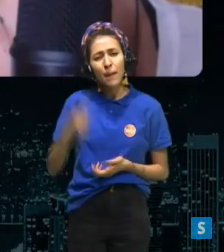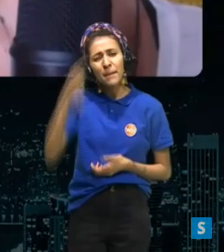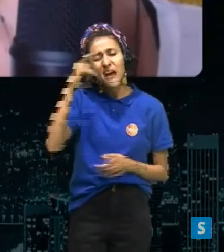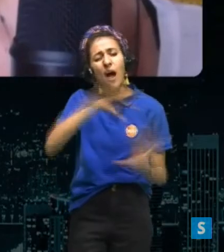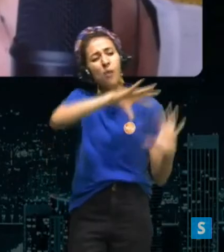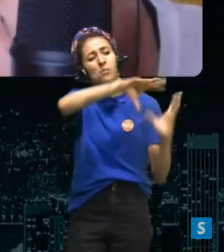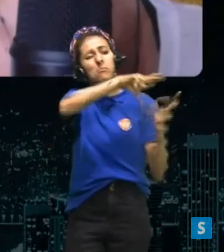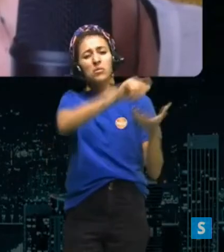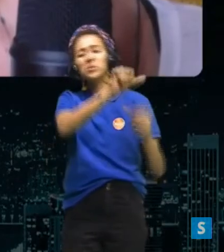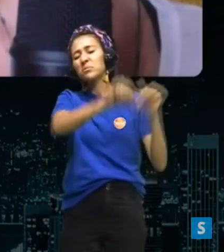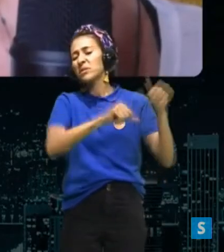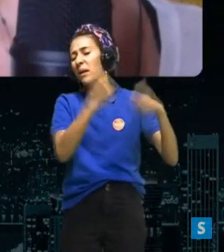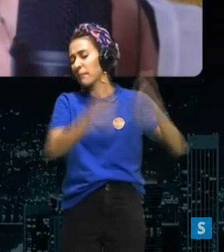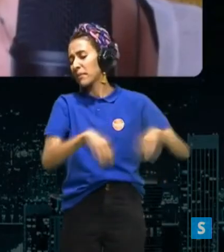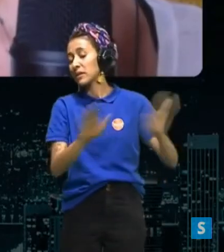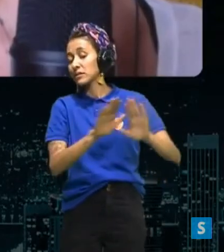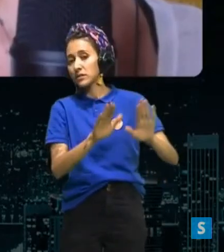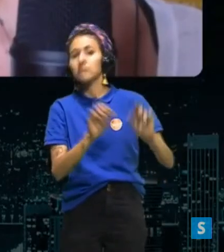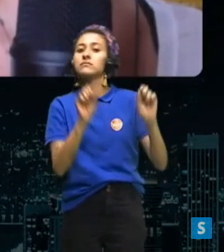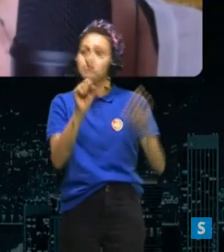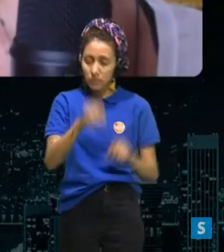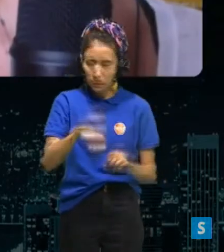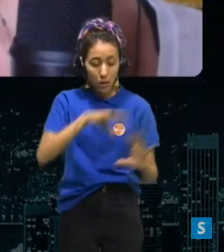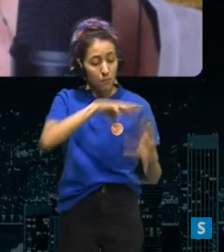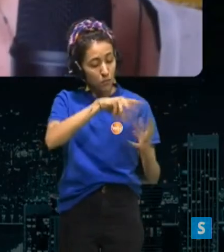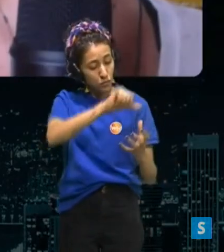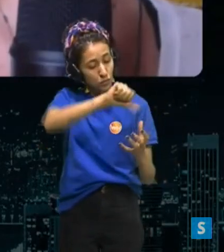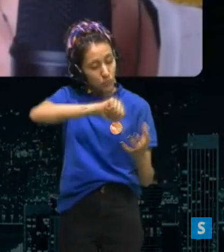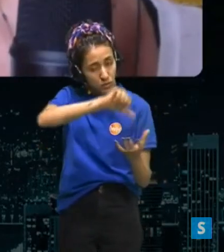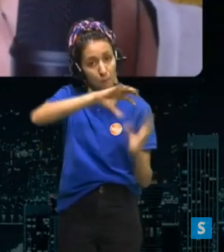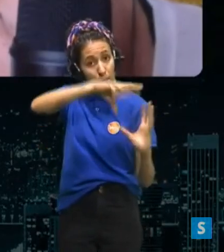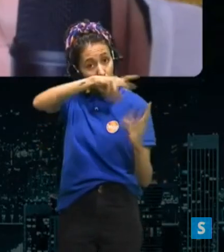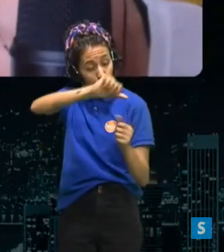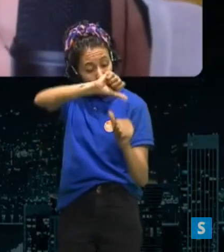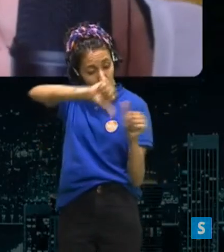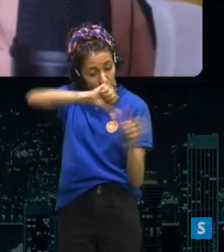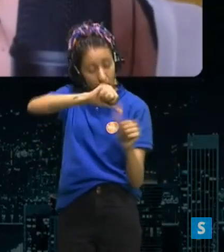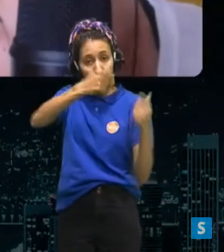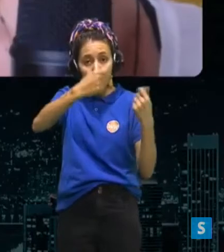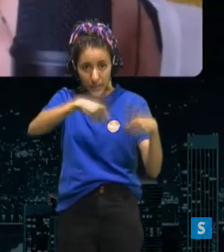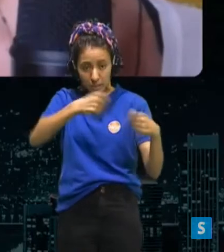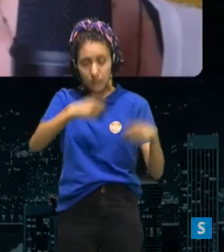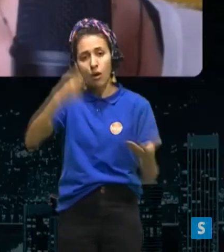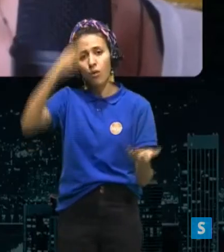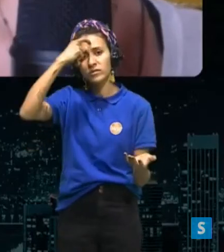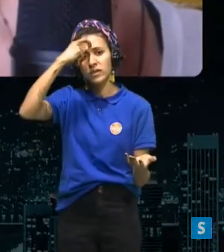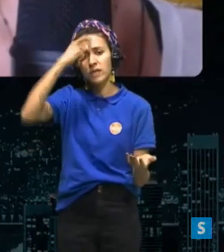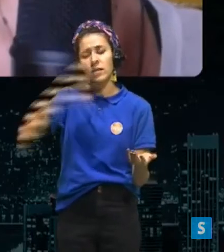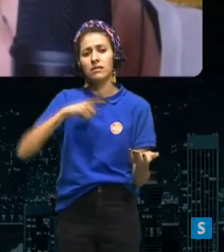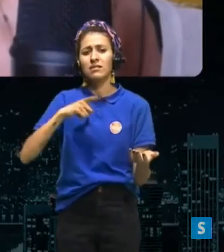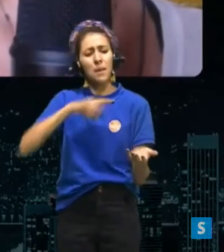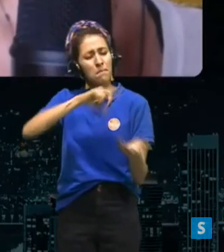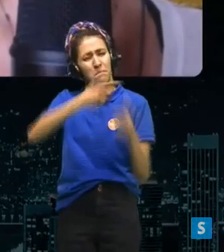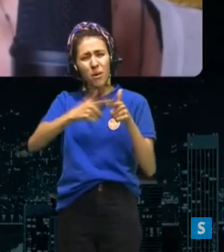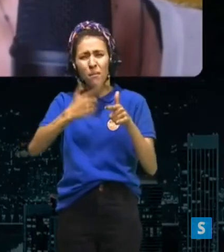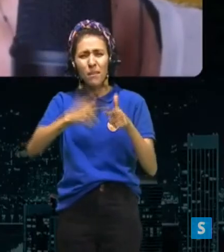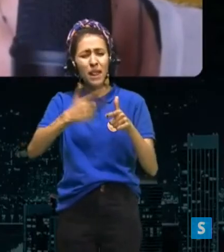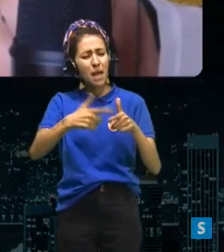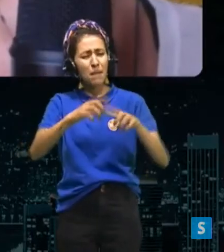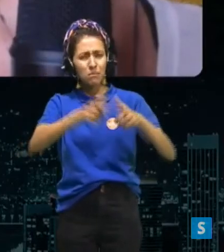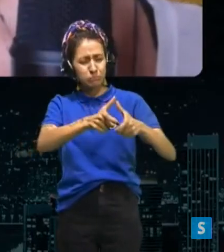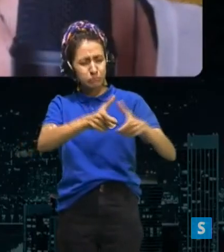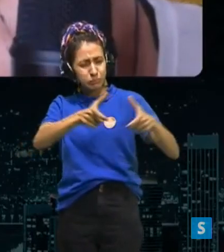existe ignorar você tem que reconhecer que existem questões maiores e e como os sistemas estão